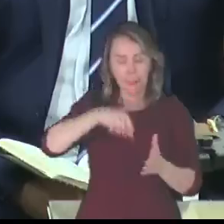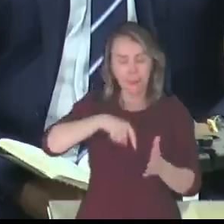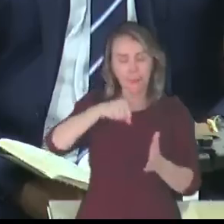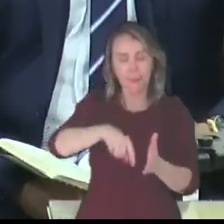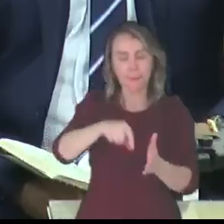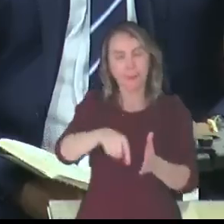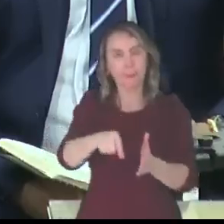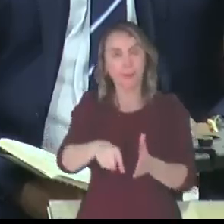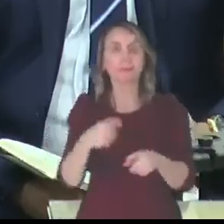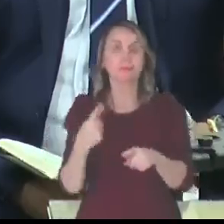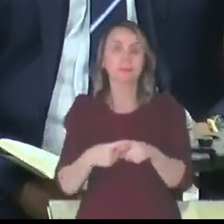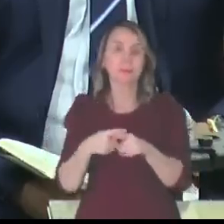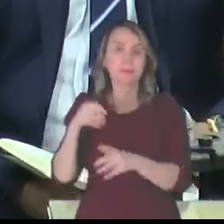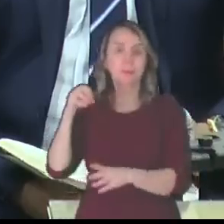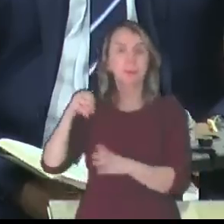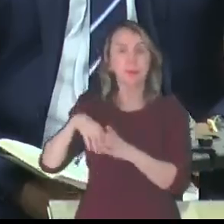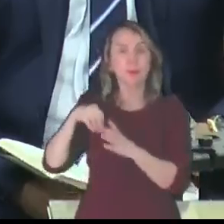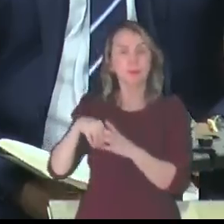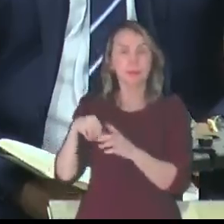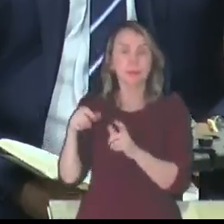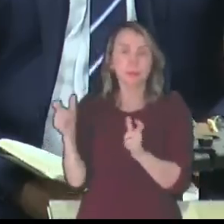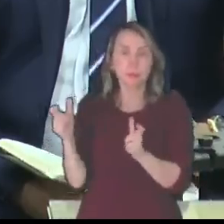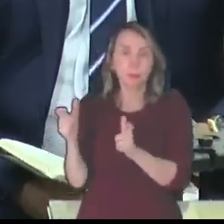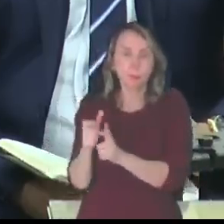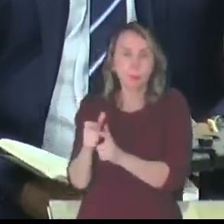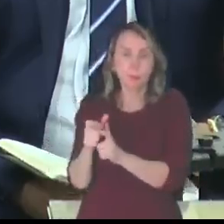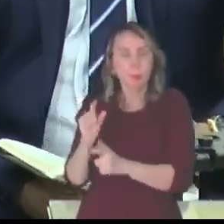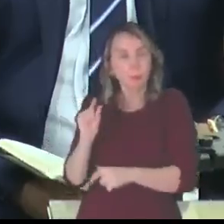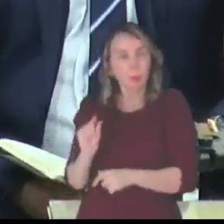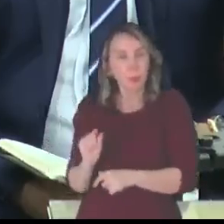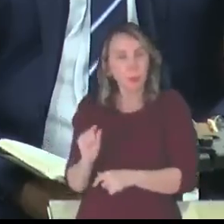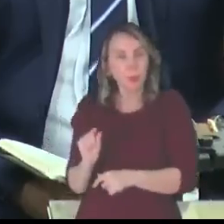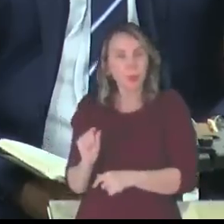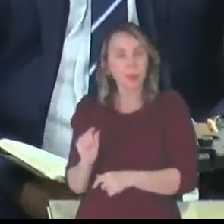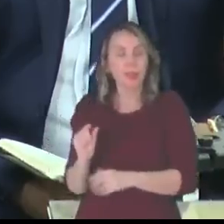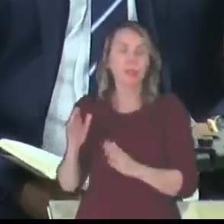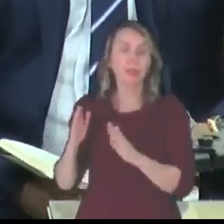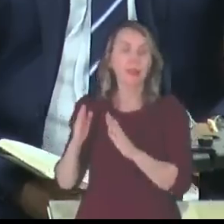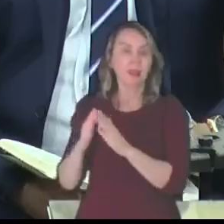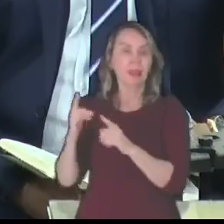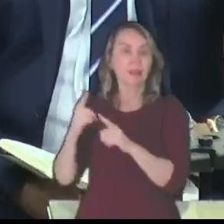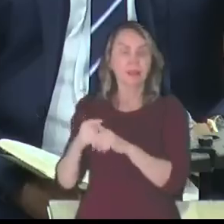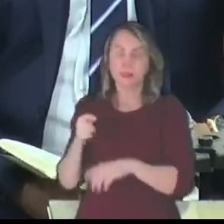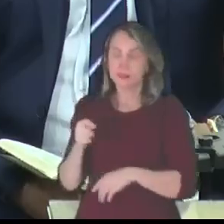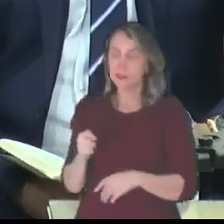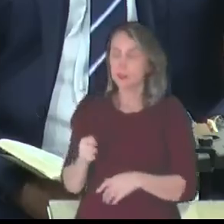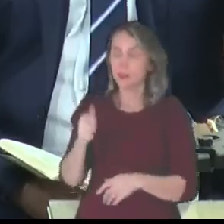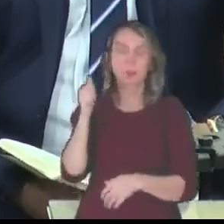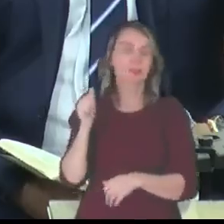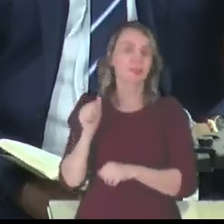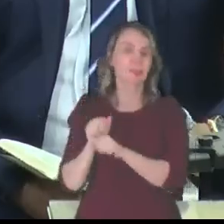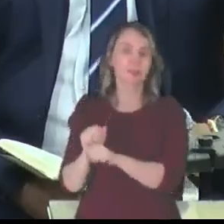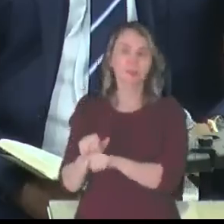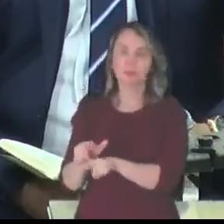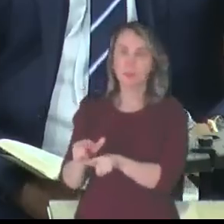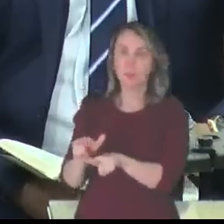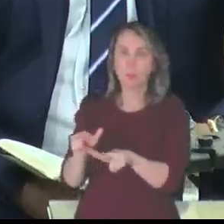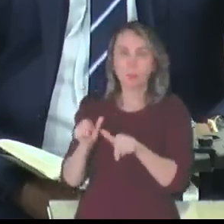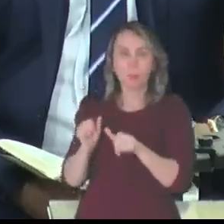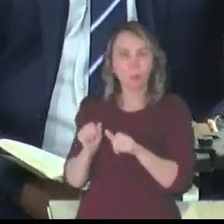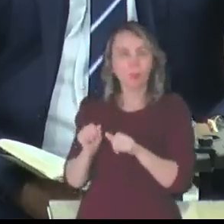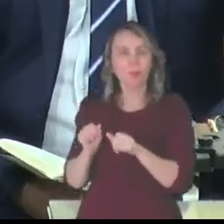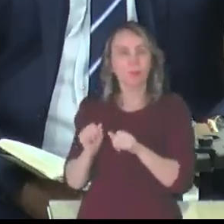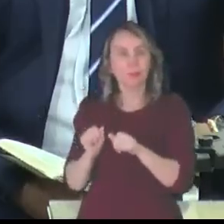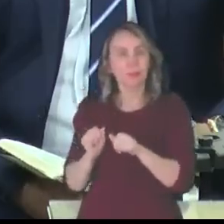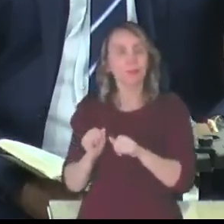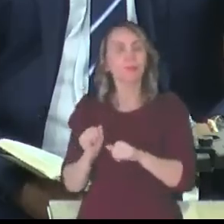eram muito poucas porque naquele tempo as igrejas estavam quase vazias e o velho Samuel Wesley era doutrinador era